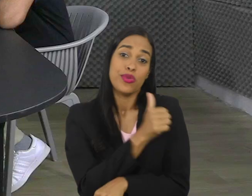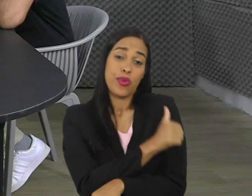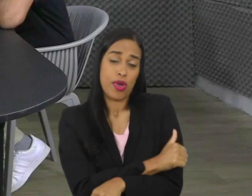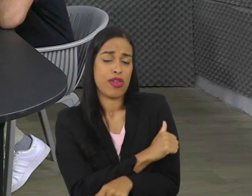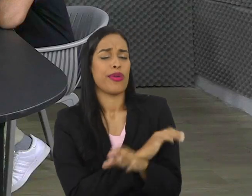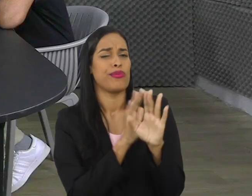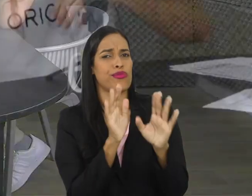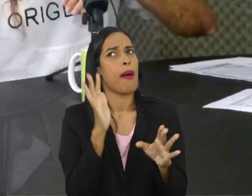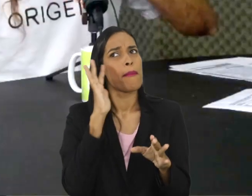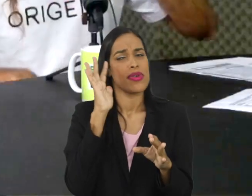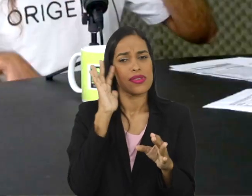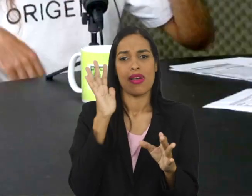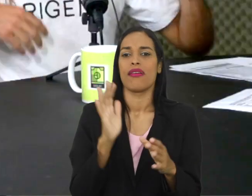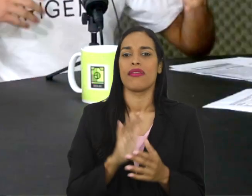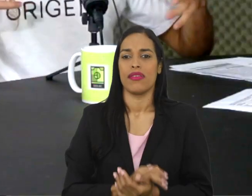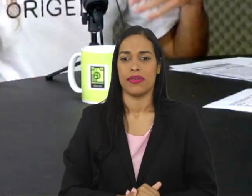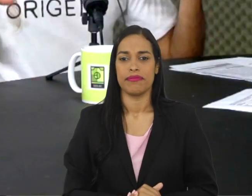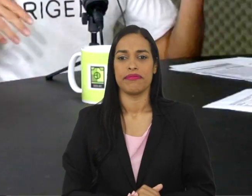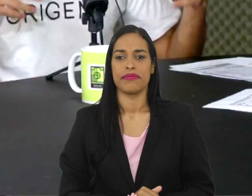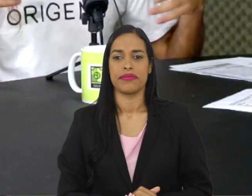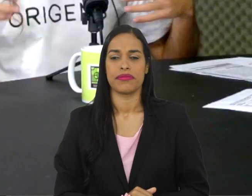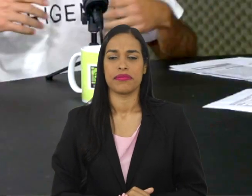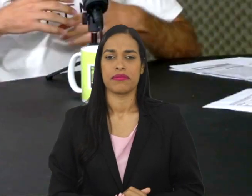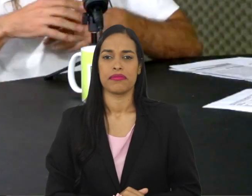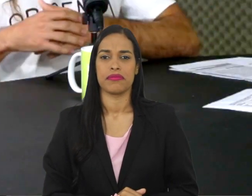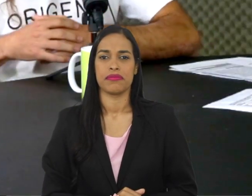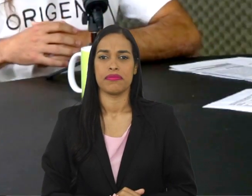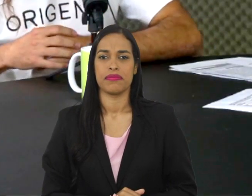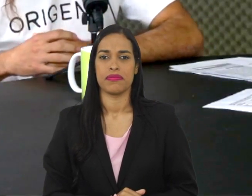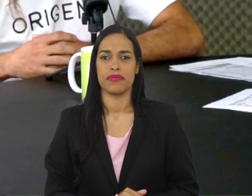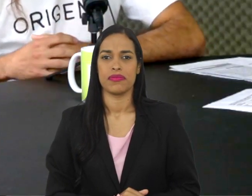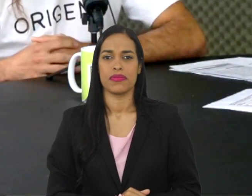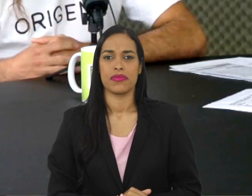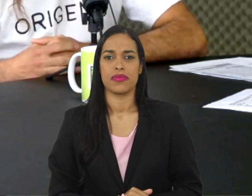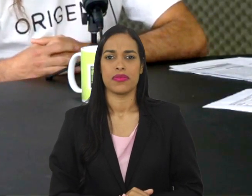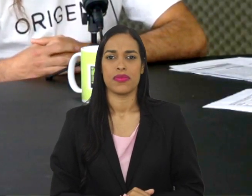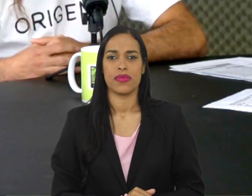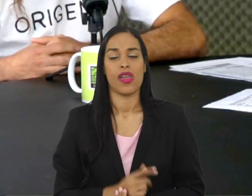Rio de Janeiro. E, eventualmente, fazia algumas